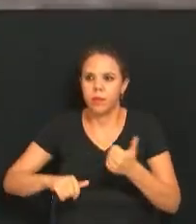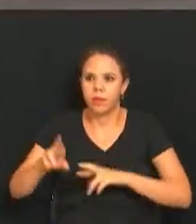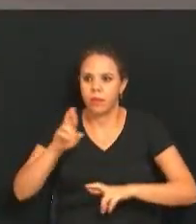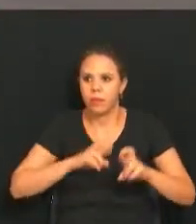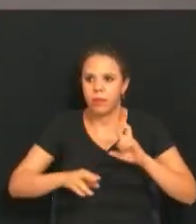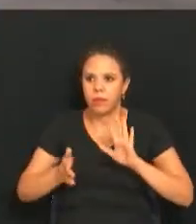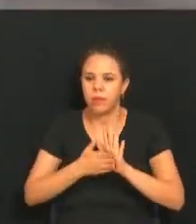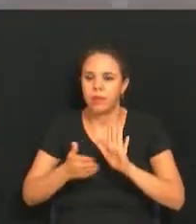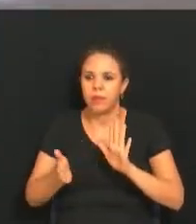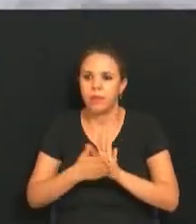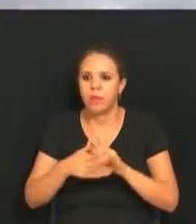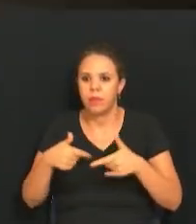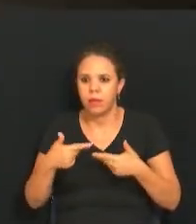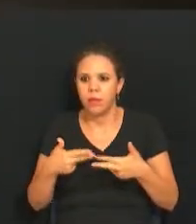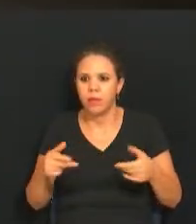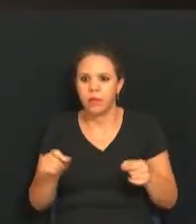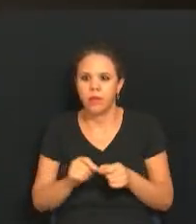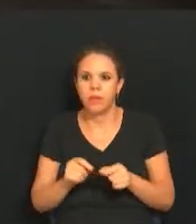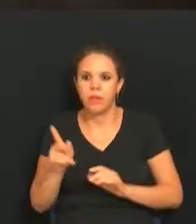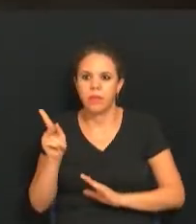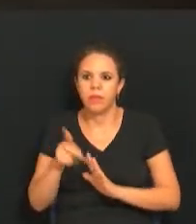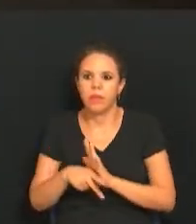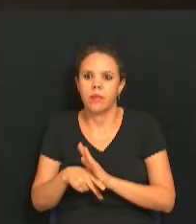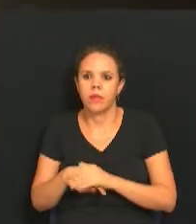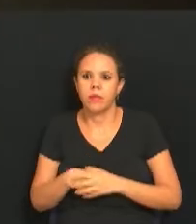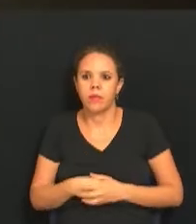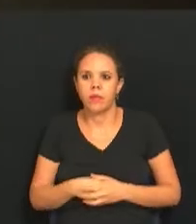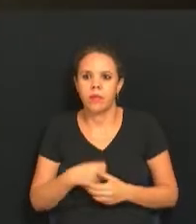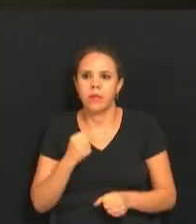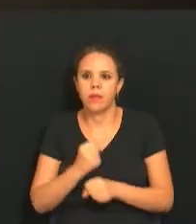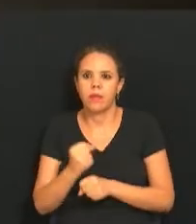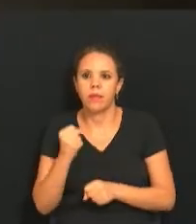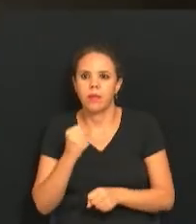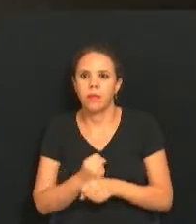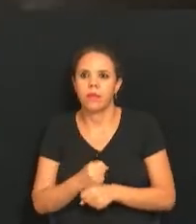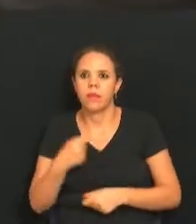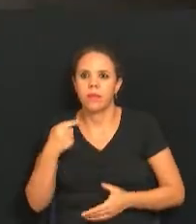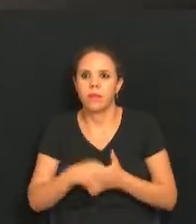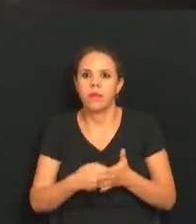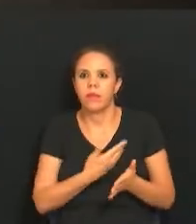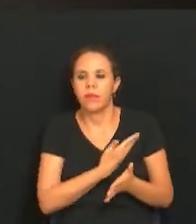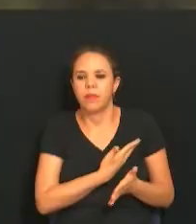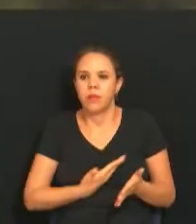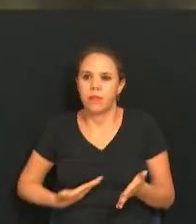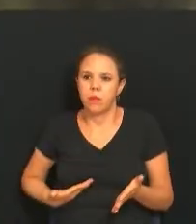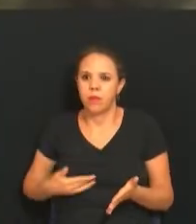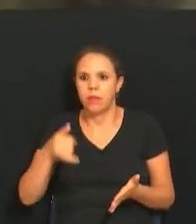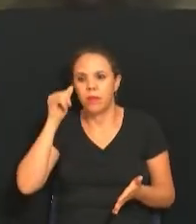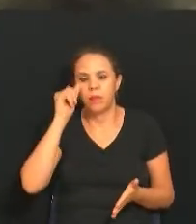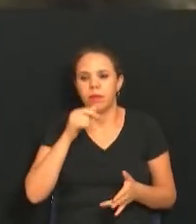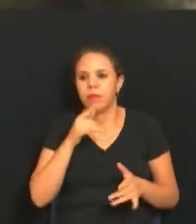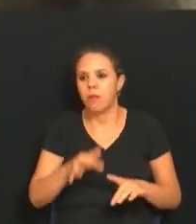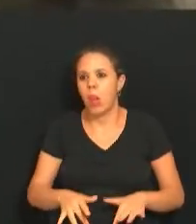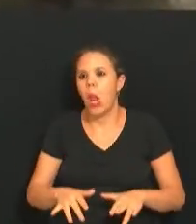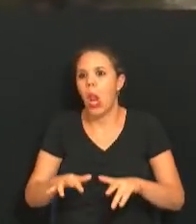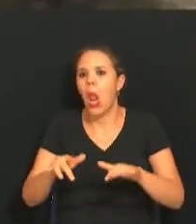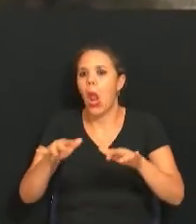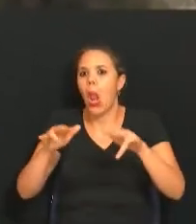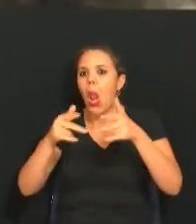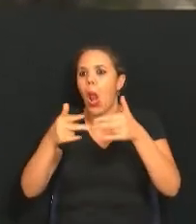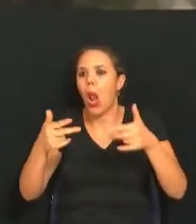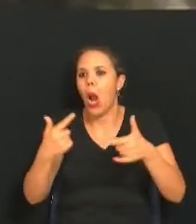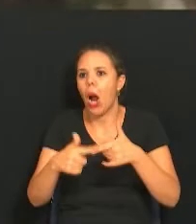propor intervenções, projetos, obras e políticas públicas para combater alagamentos, enchentes